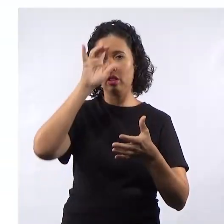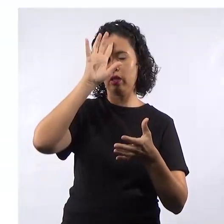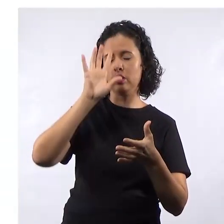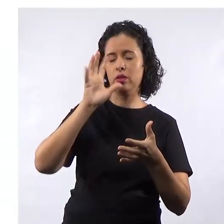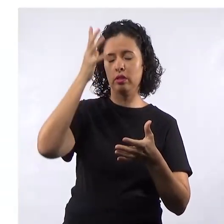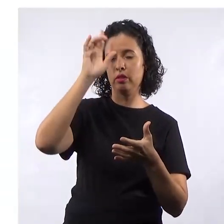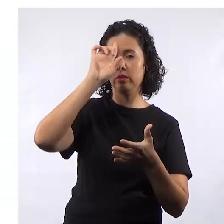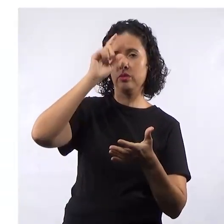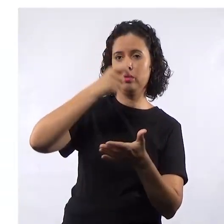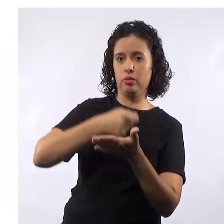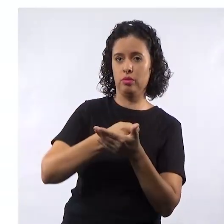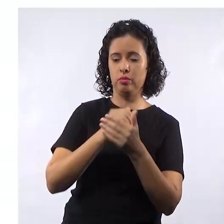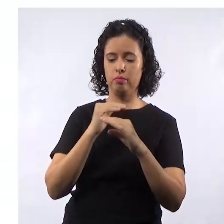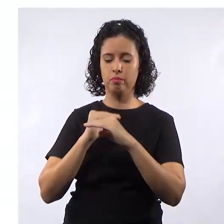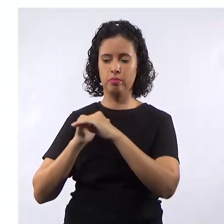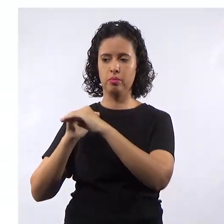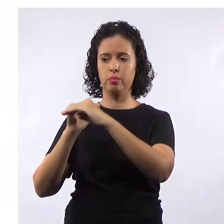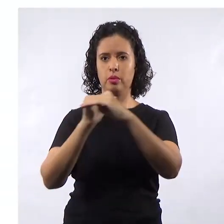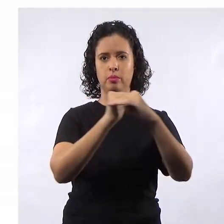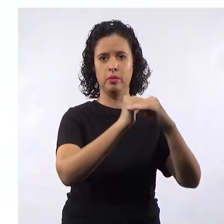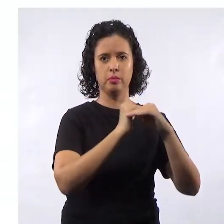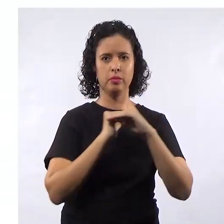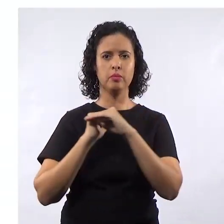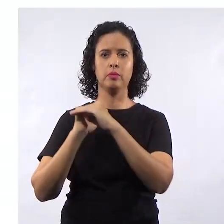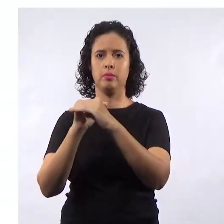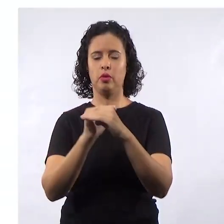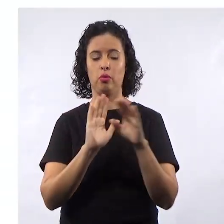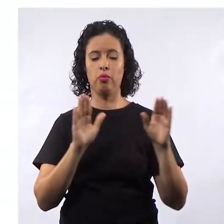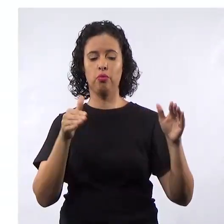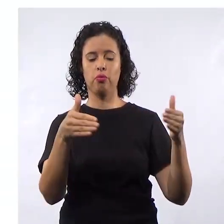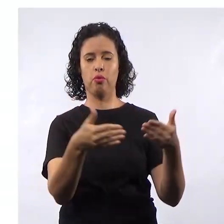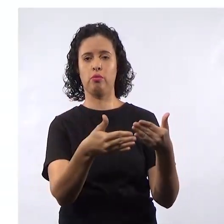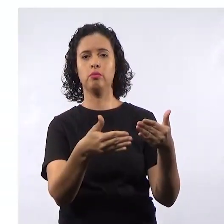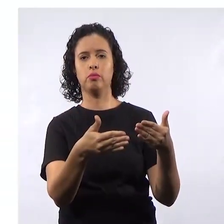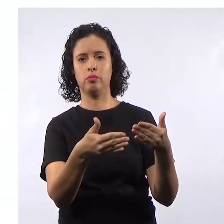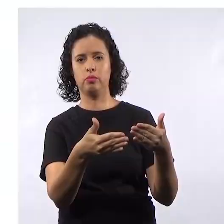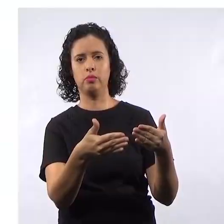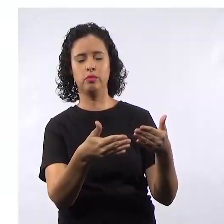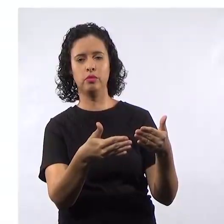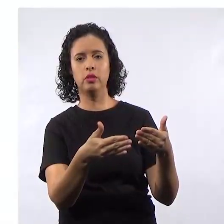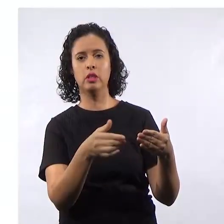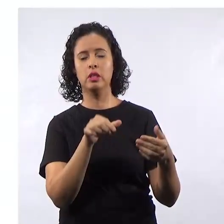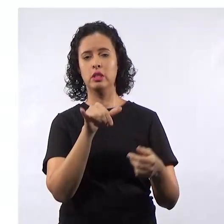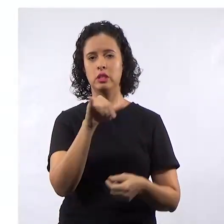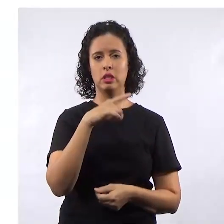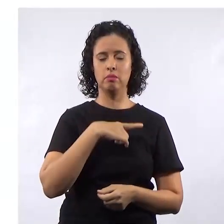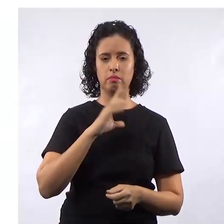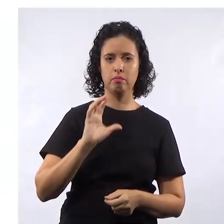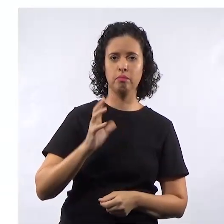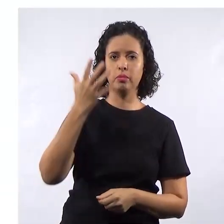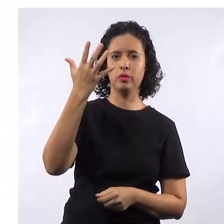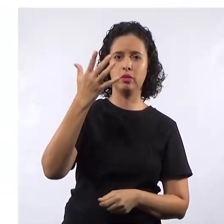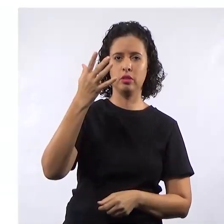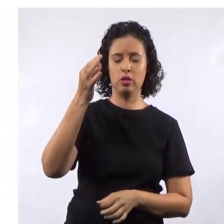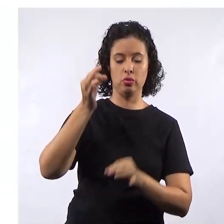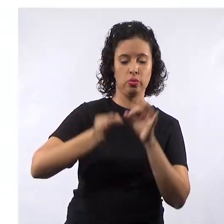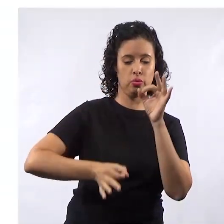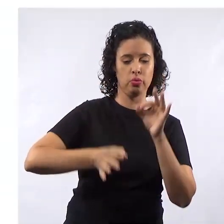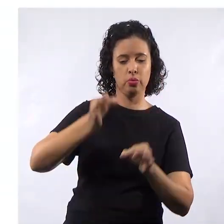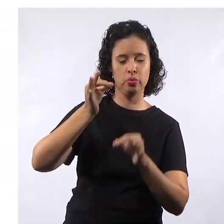mesmo sentido, acerca de determinada questão. Ou seja, se existe uma situação que ela é